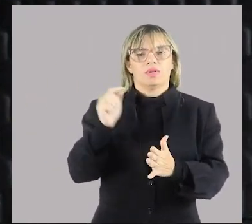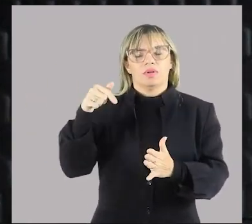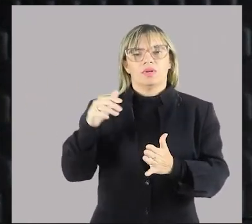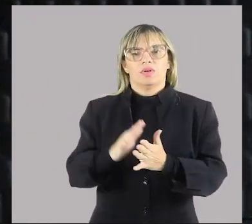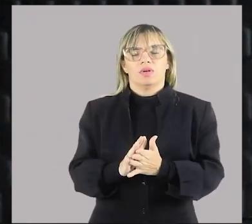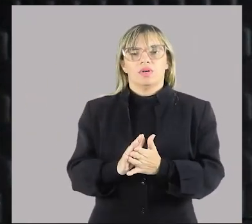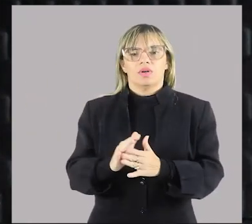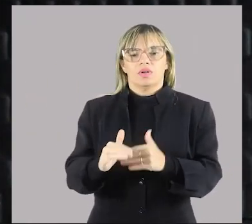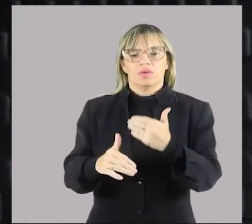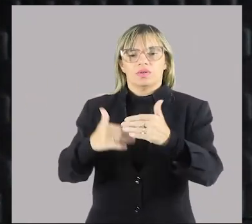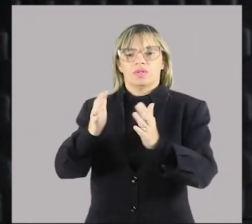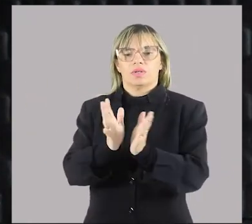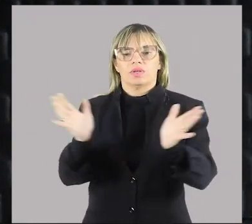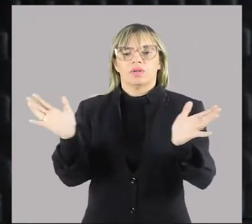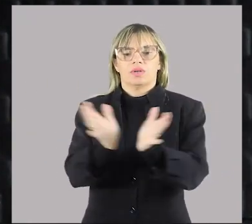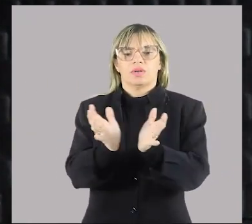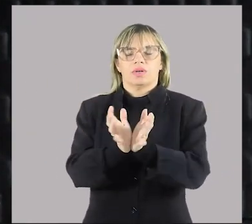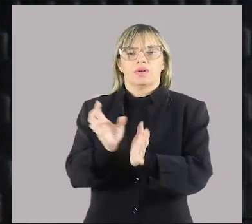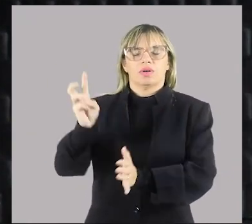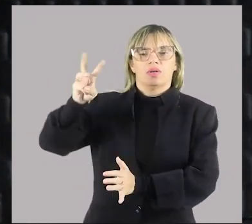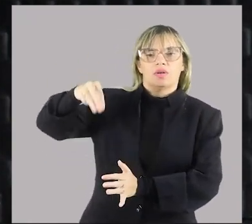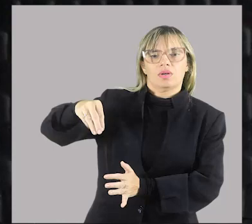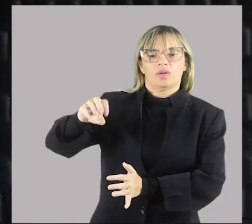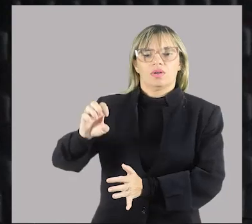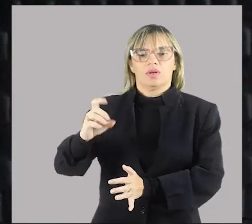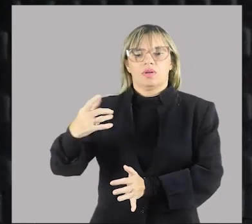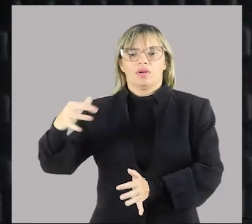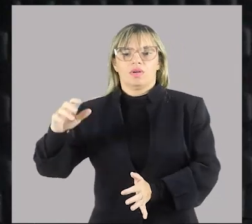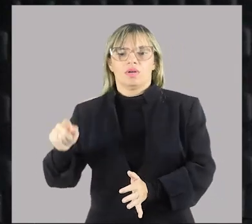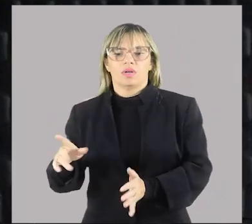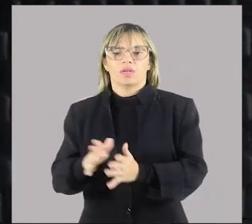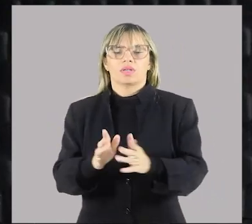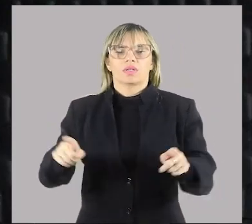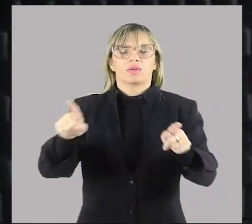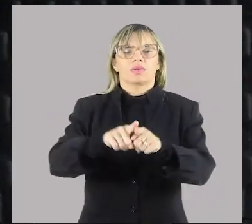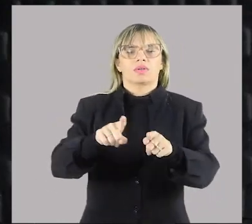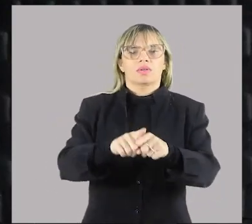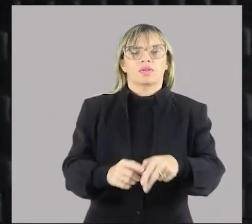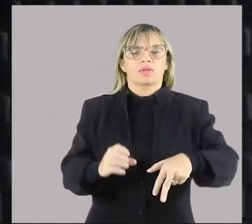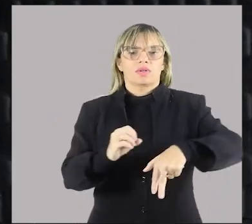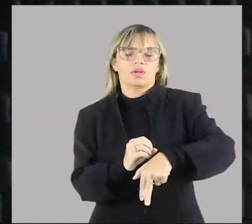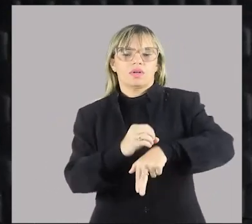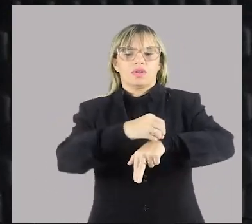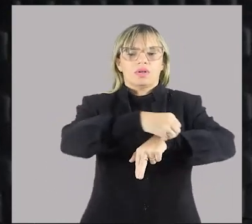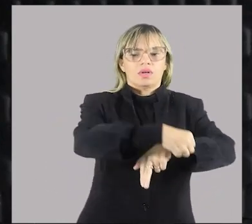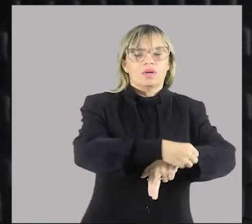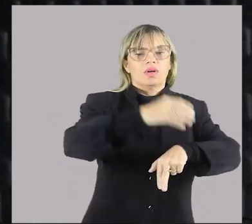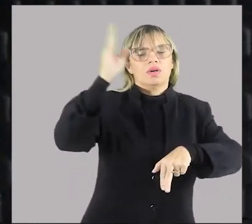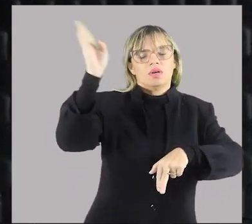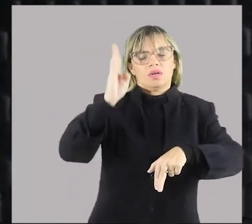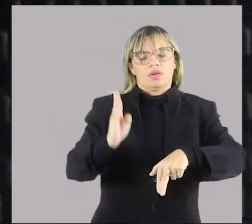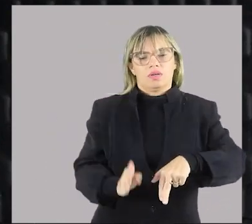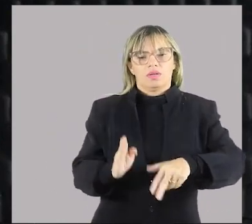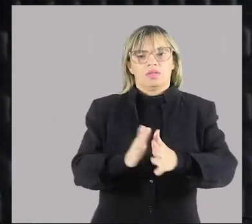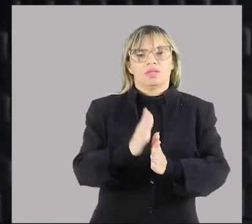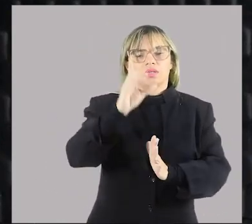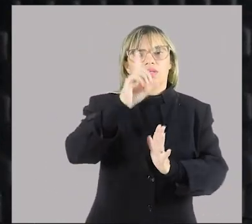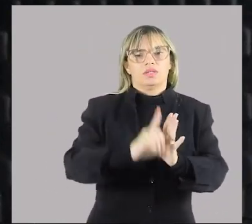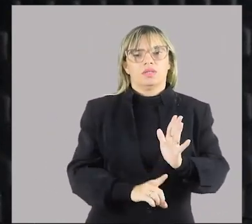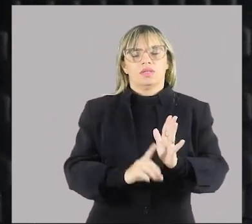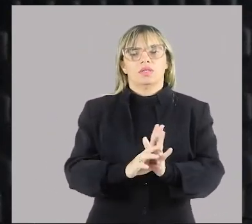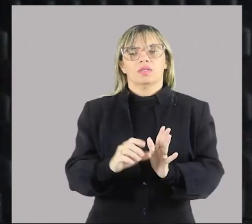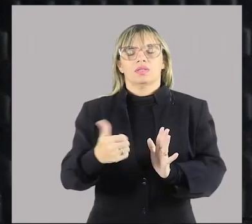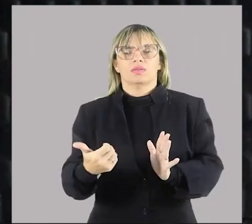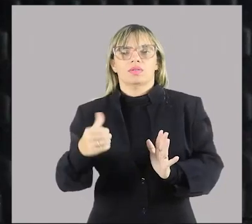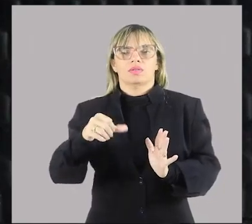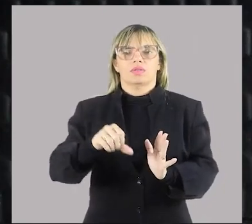da classe média e até mesmo do operariado brasileiro na década de 1920.